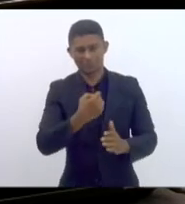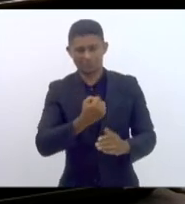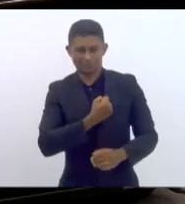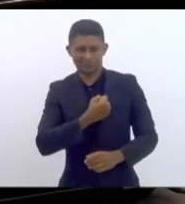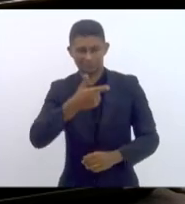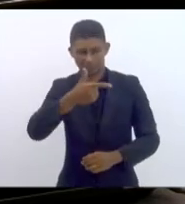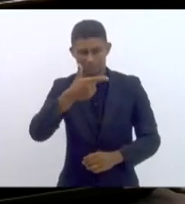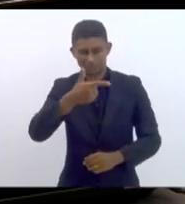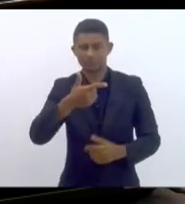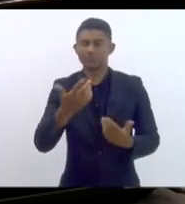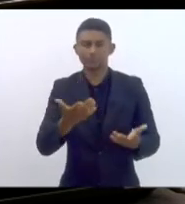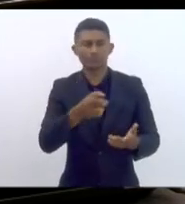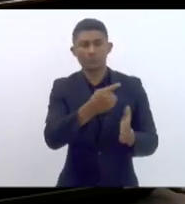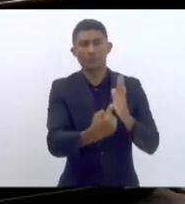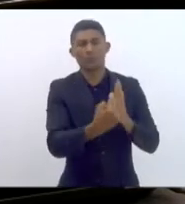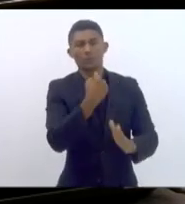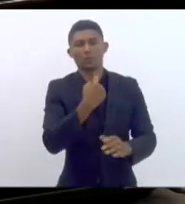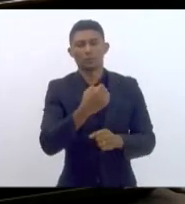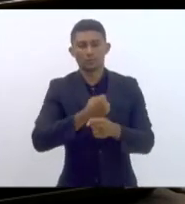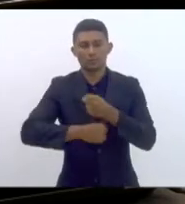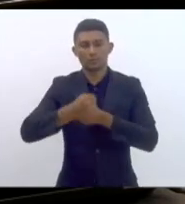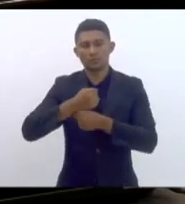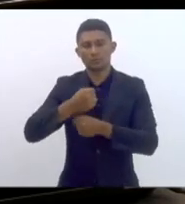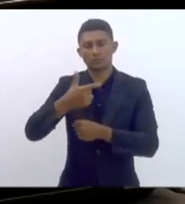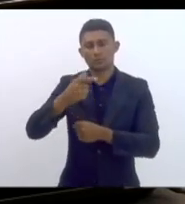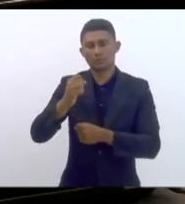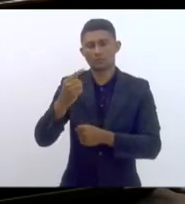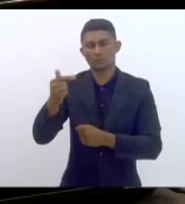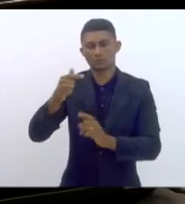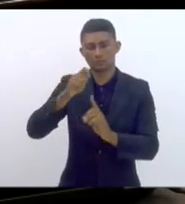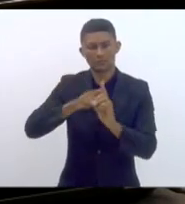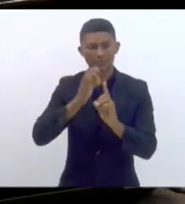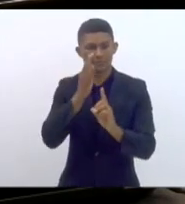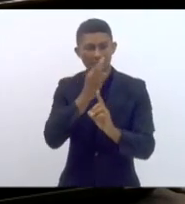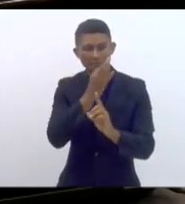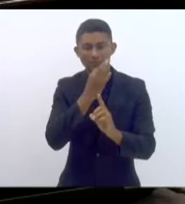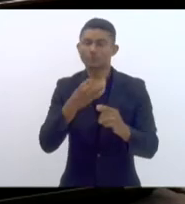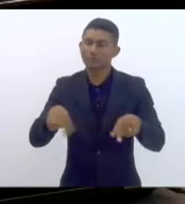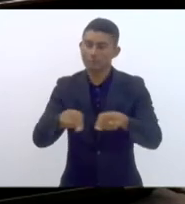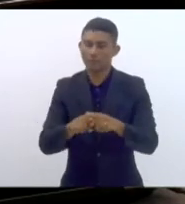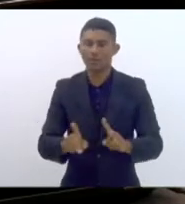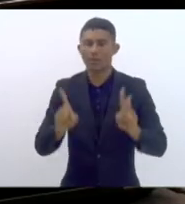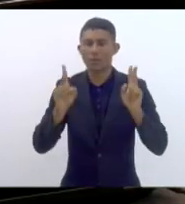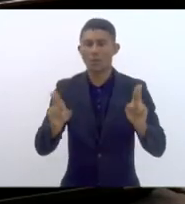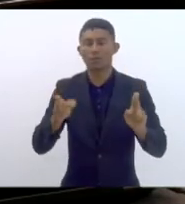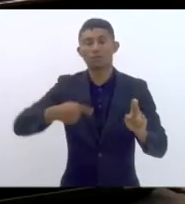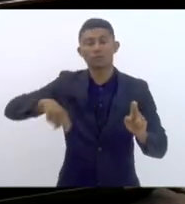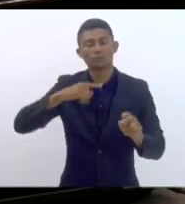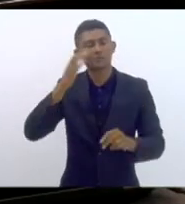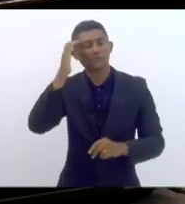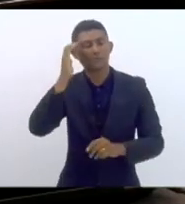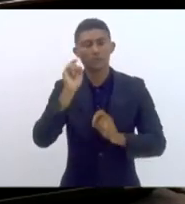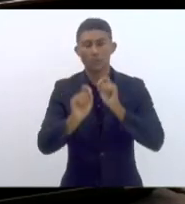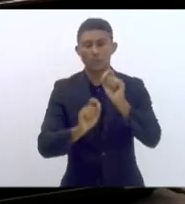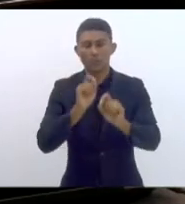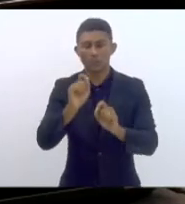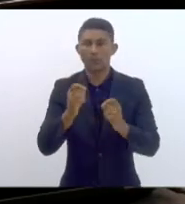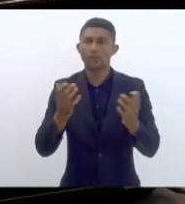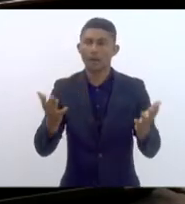pergunta também desde setembro de 17. Então, a gente entendeu que a ideia aqui da pergunta seria